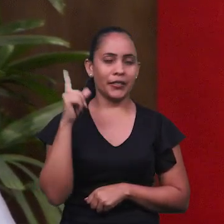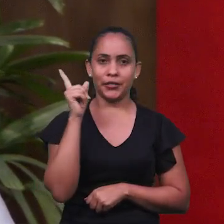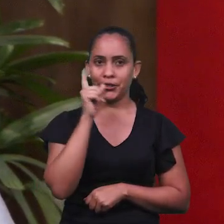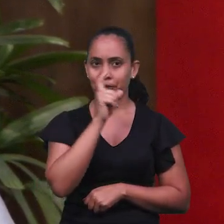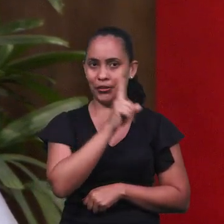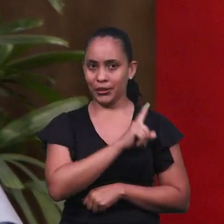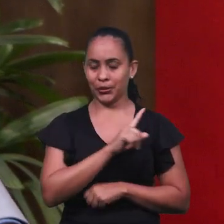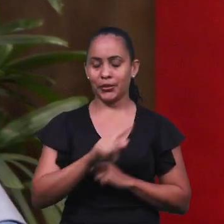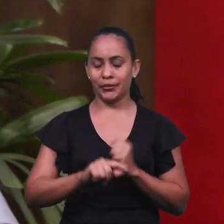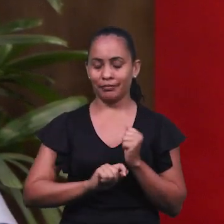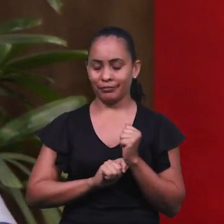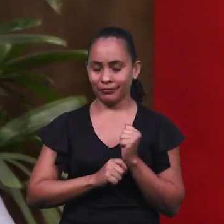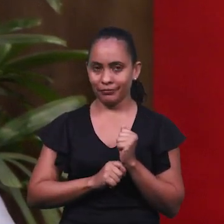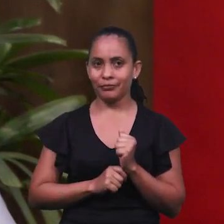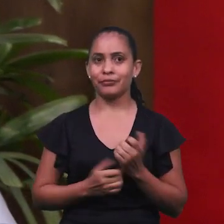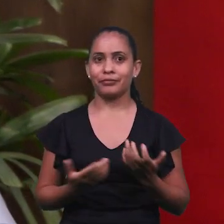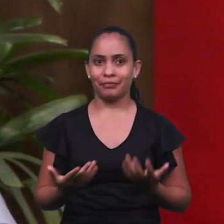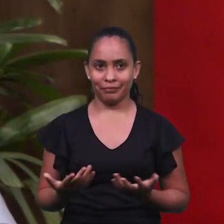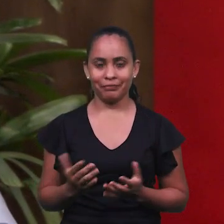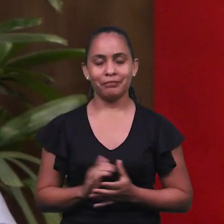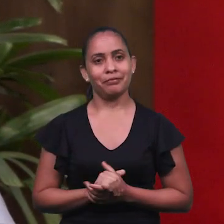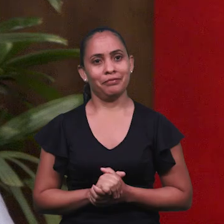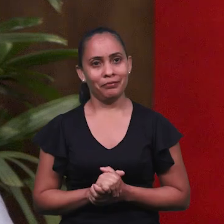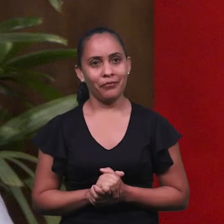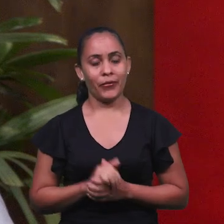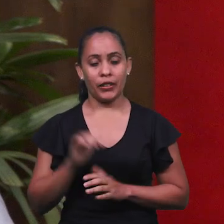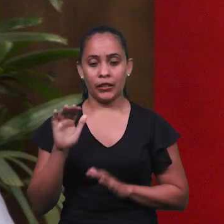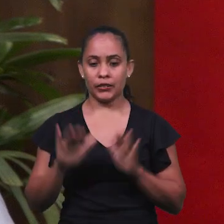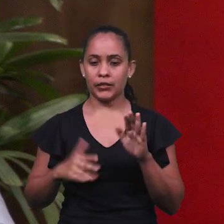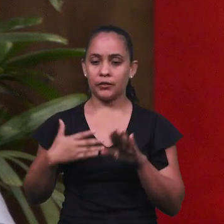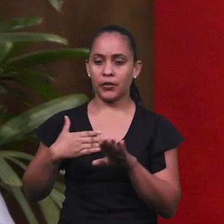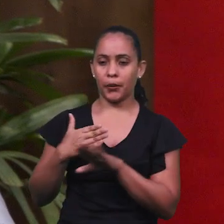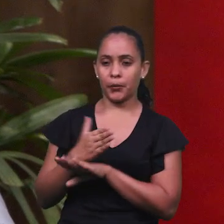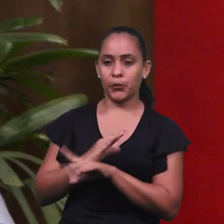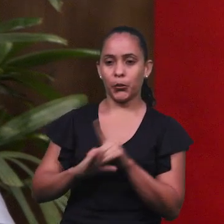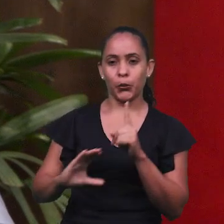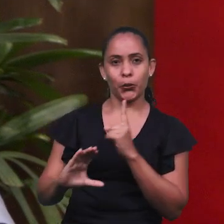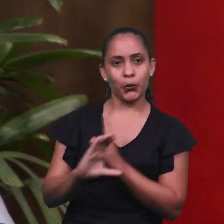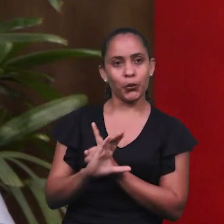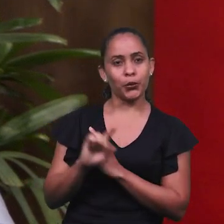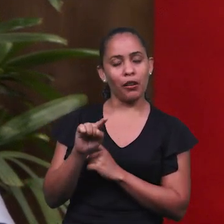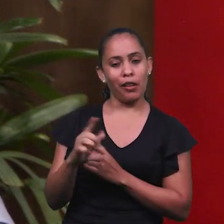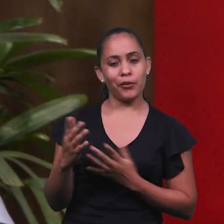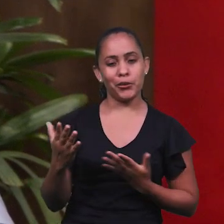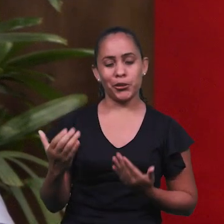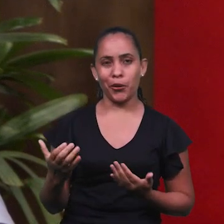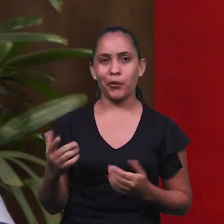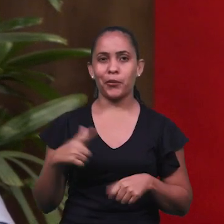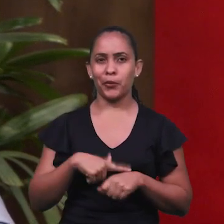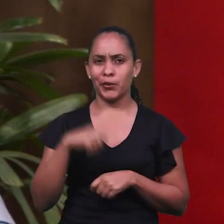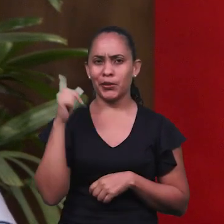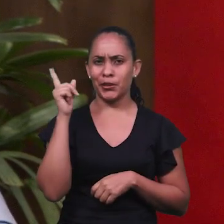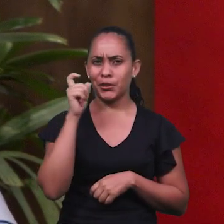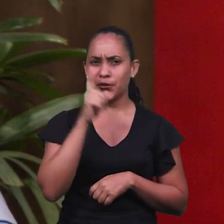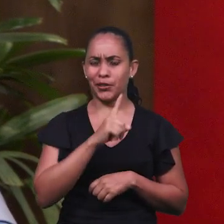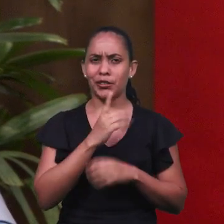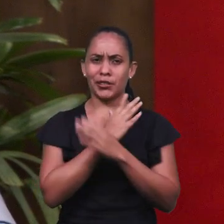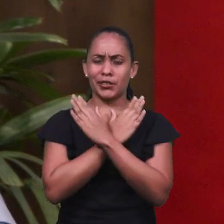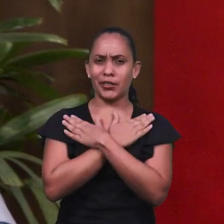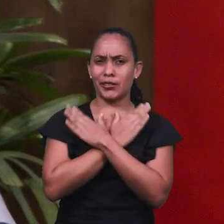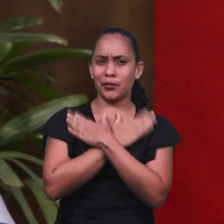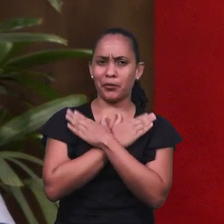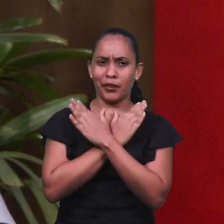fácil. E é um mistério, né, Josias e jovens? Às vezes você vai para um culto, você sabe que aquele jovem está sendo provado, às vezes está